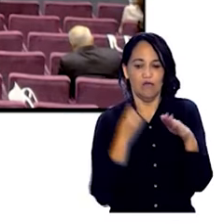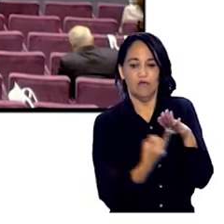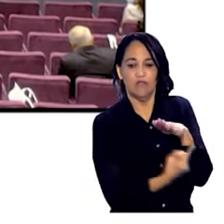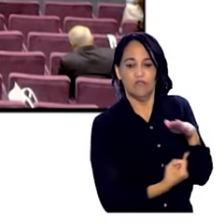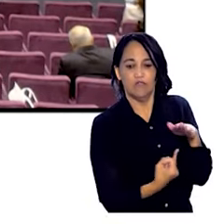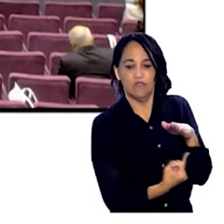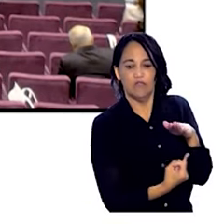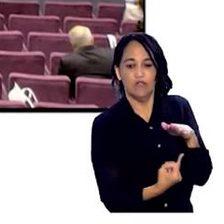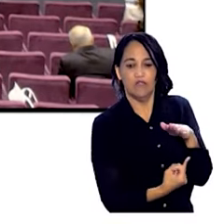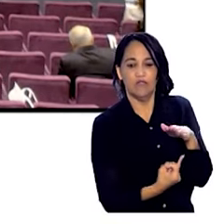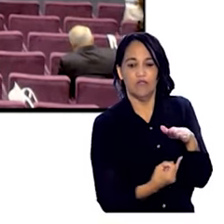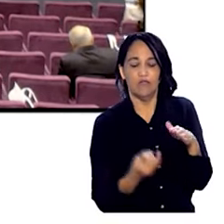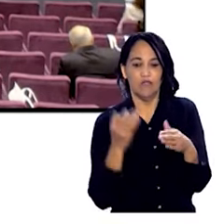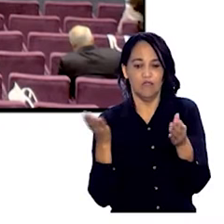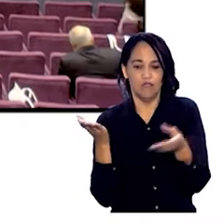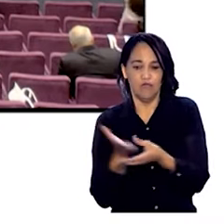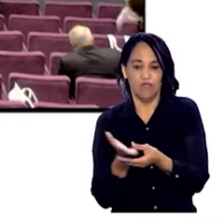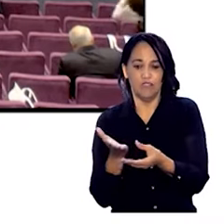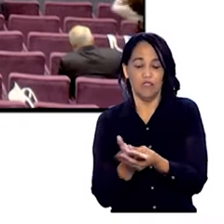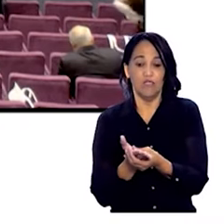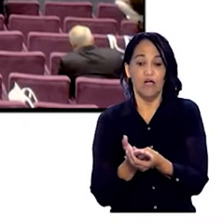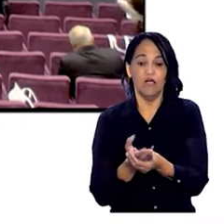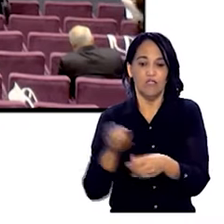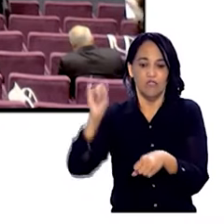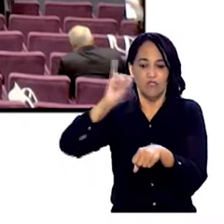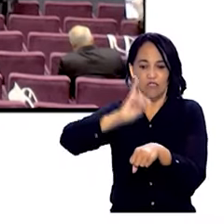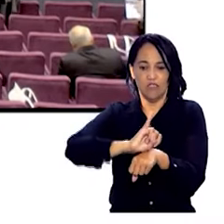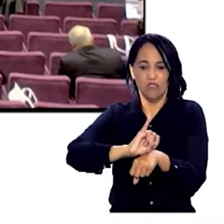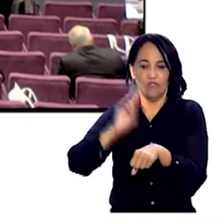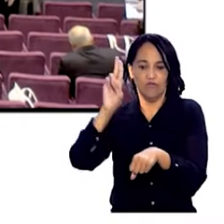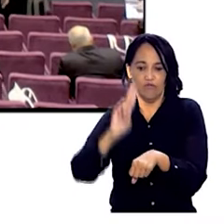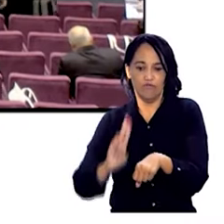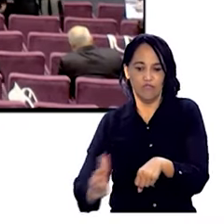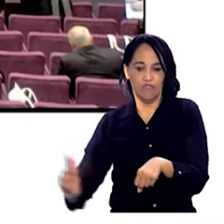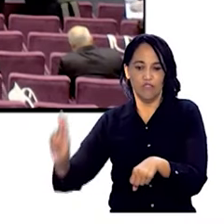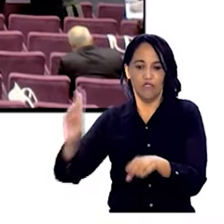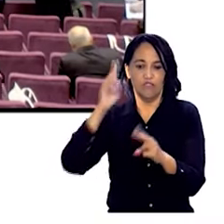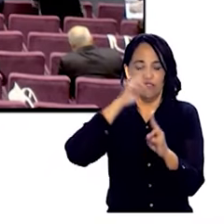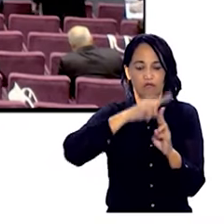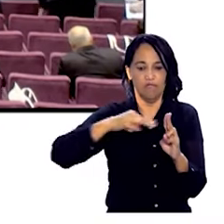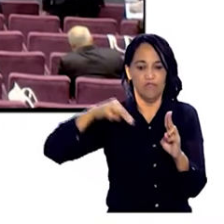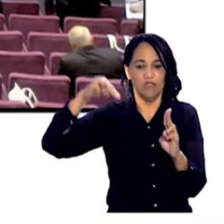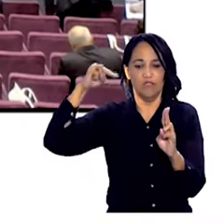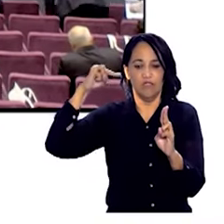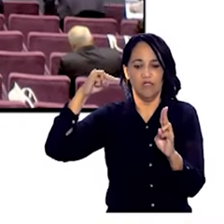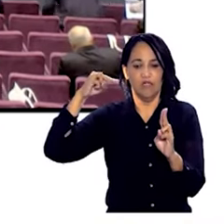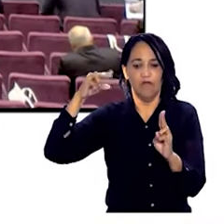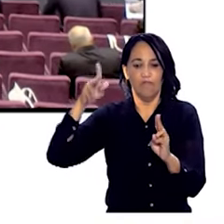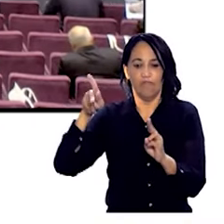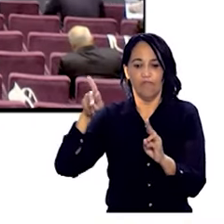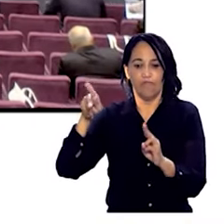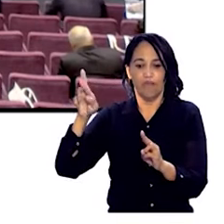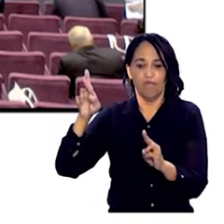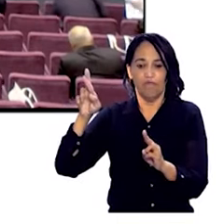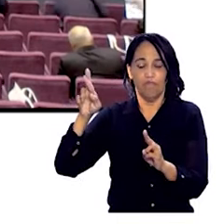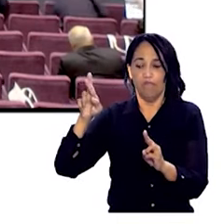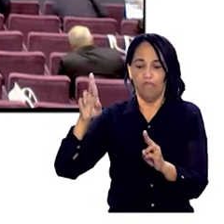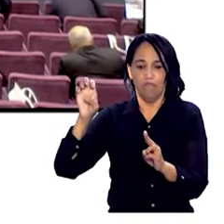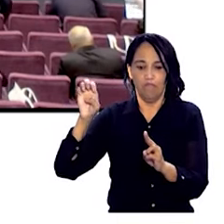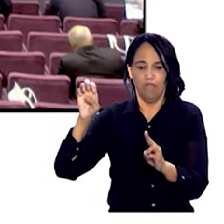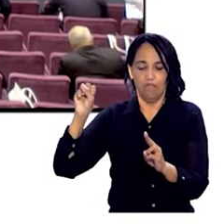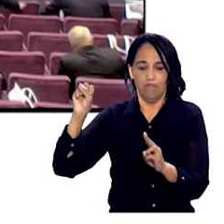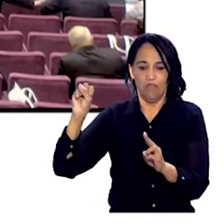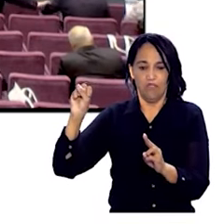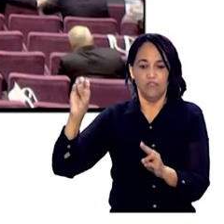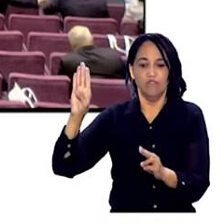processual do Centro Universitário de Brasília da faculdade Presbiteriana maquens Brasília do Instituto